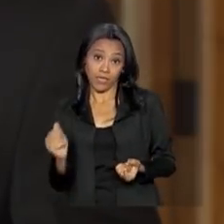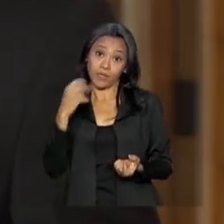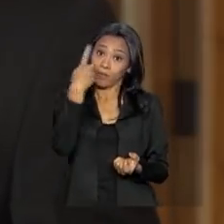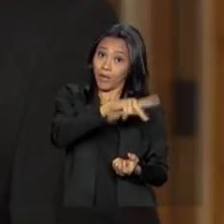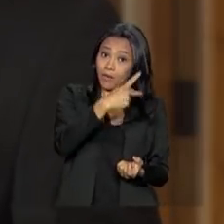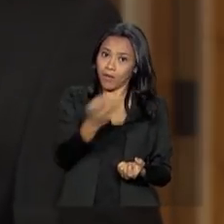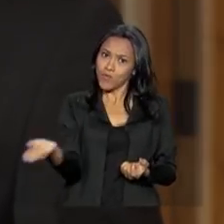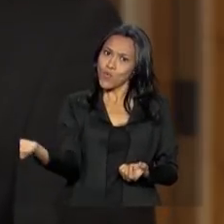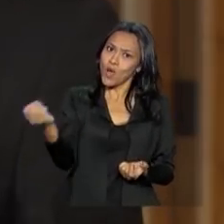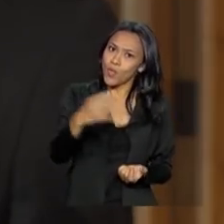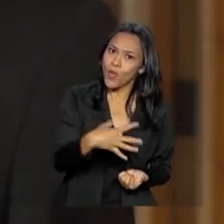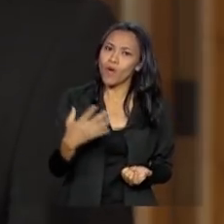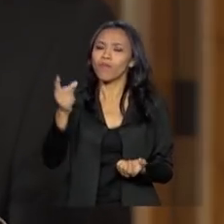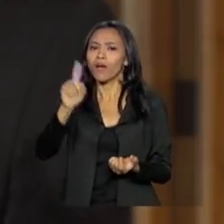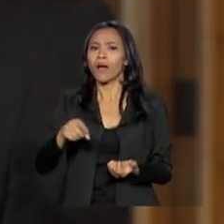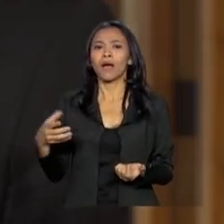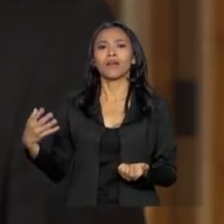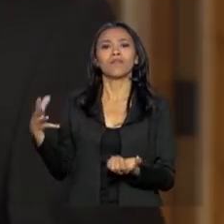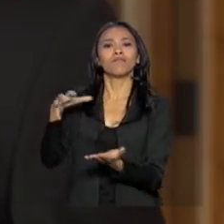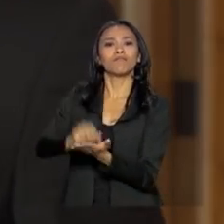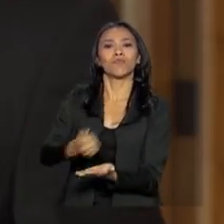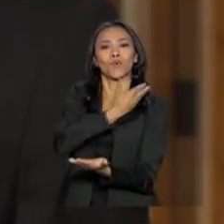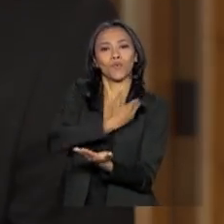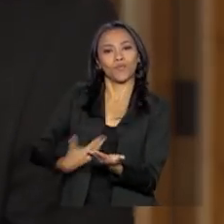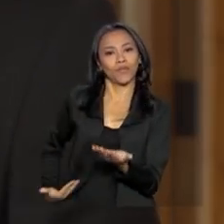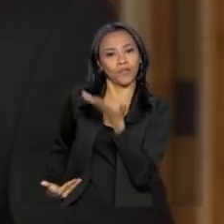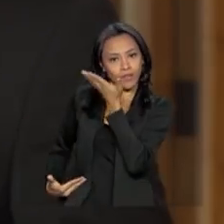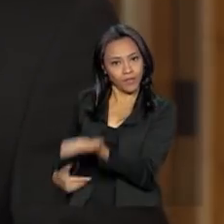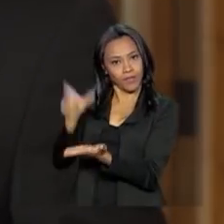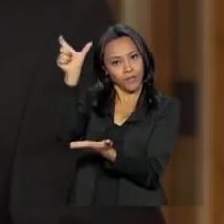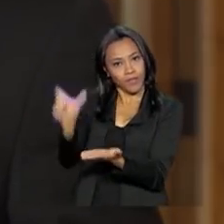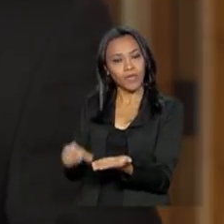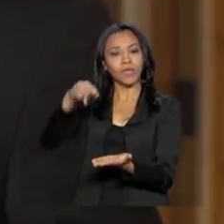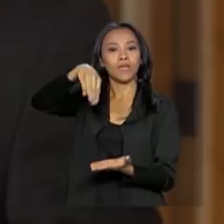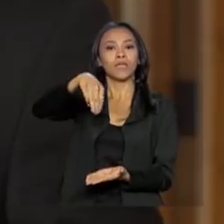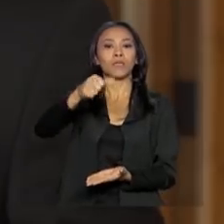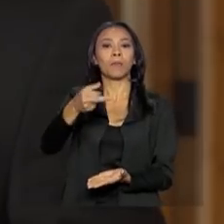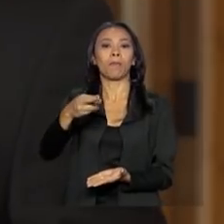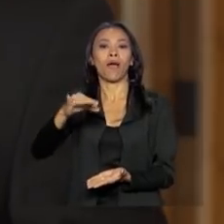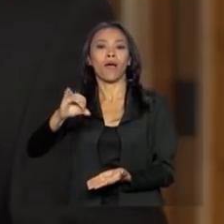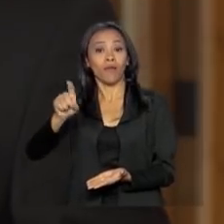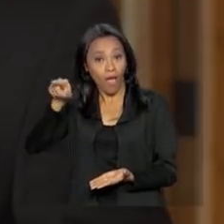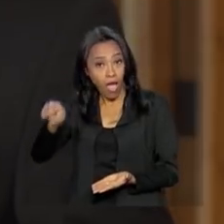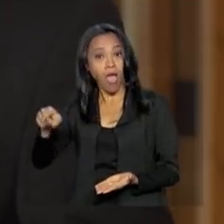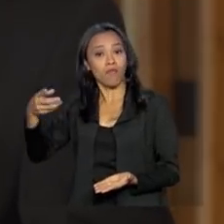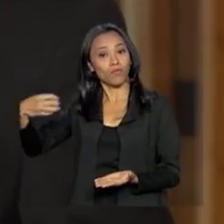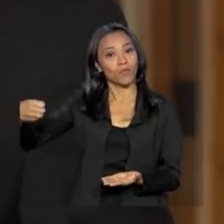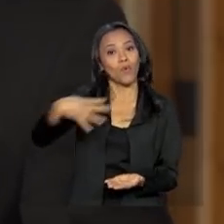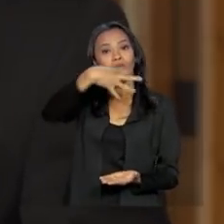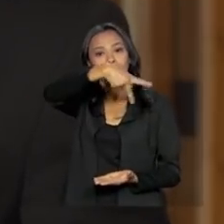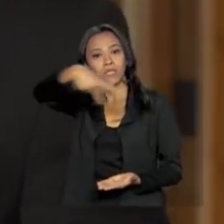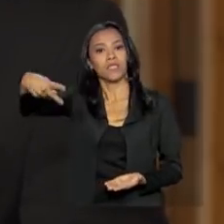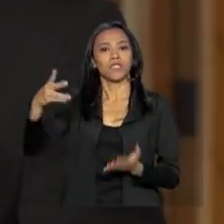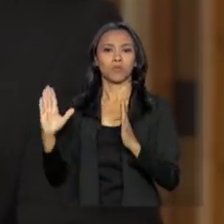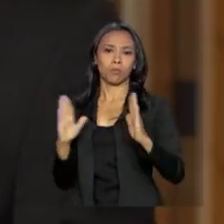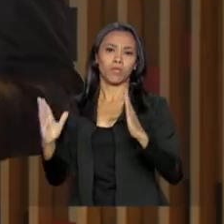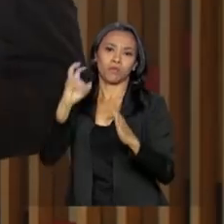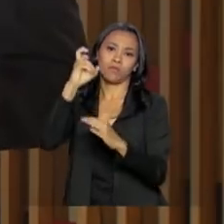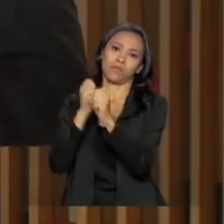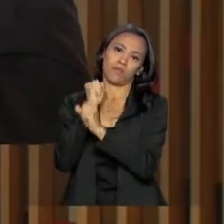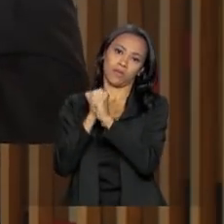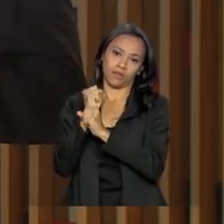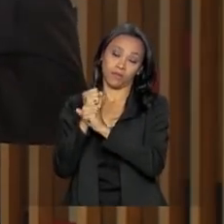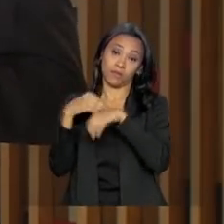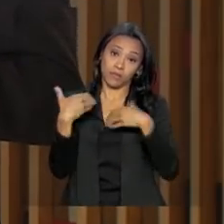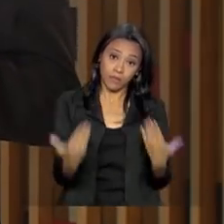dimensão com com a posse de Mário ábido Benites à frente do governo do Paraguai para um mandato de 5 anos